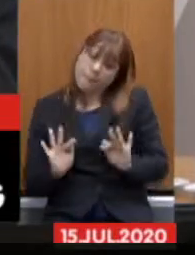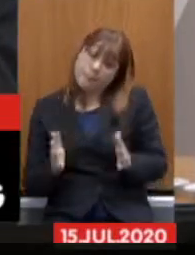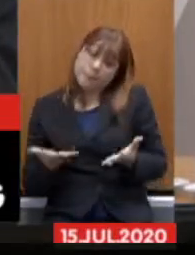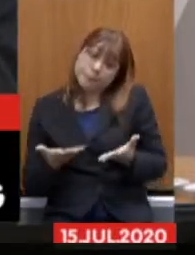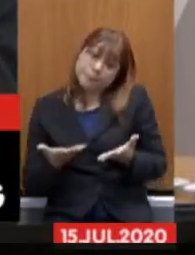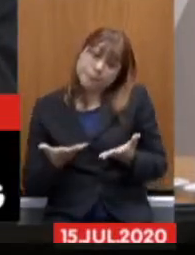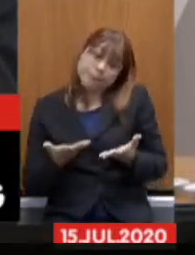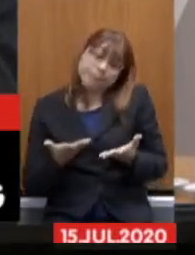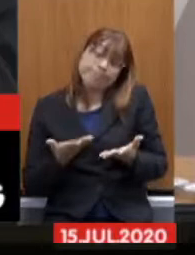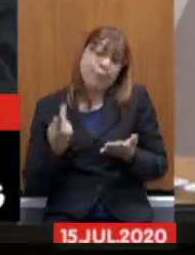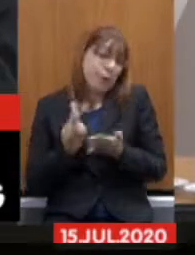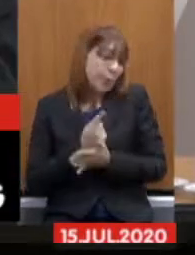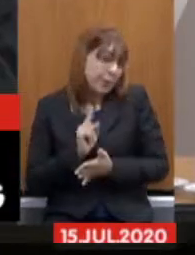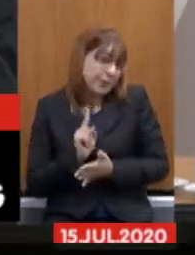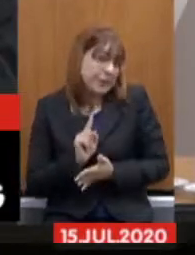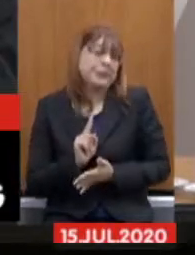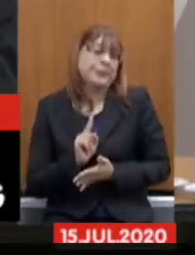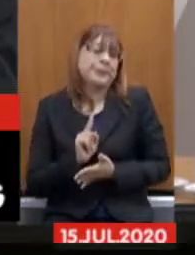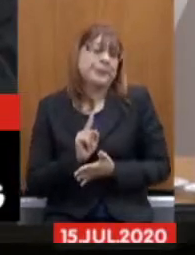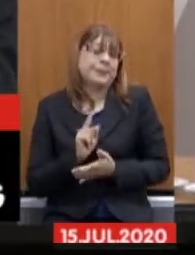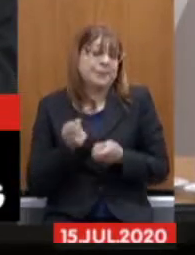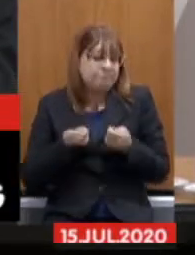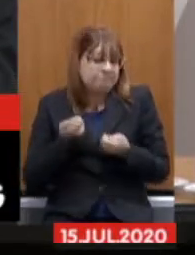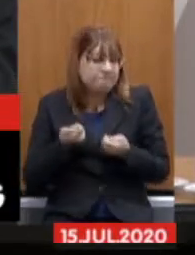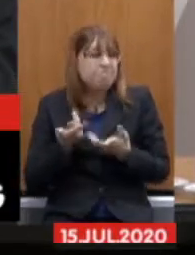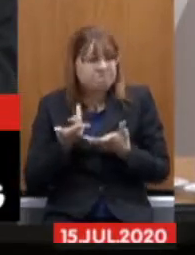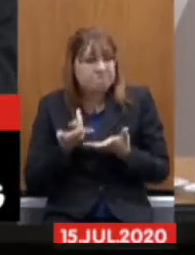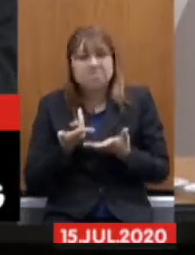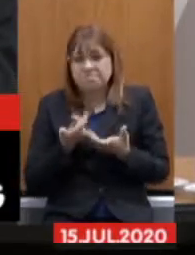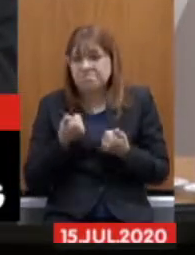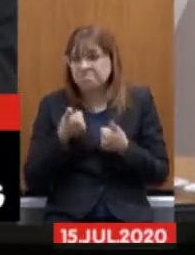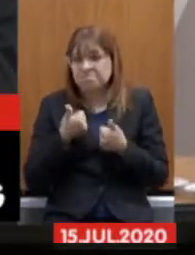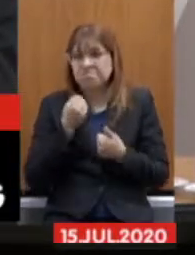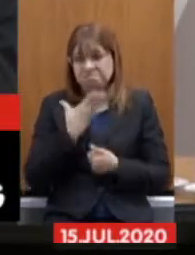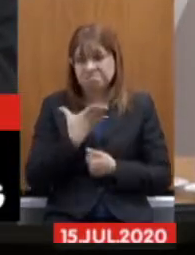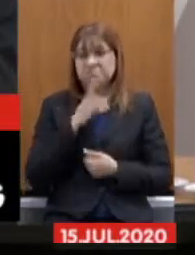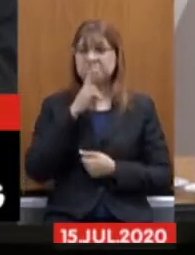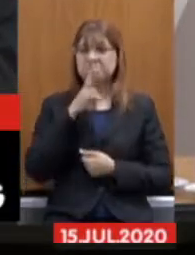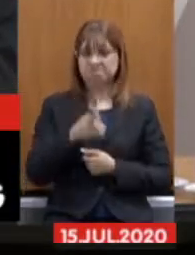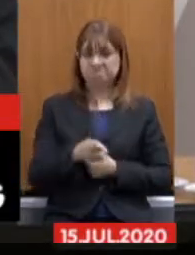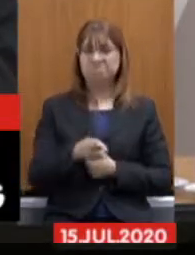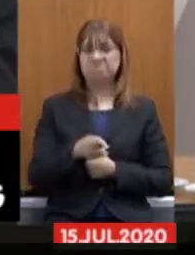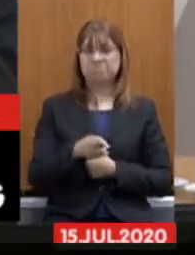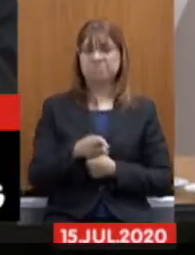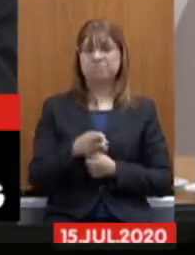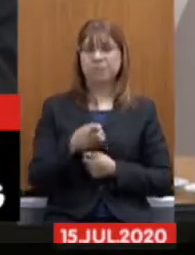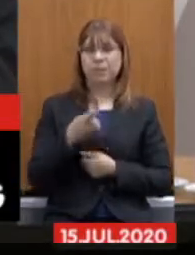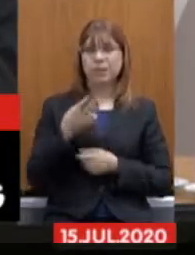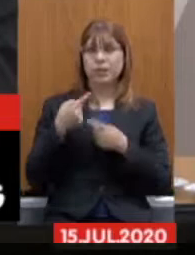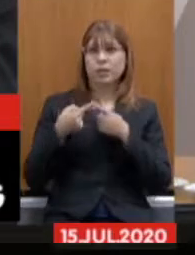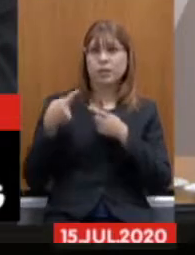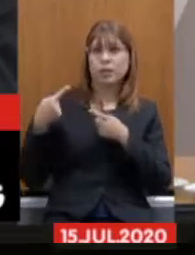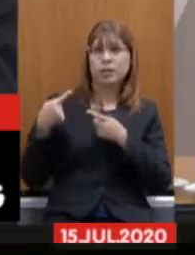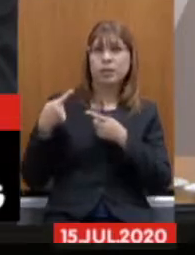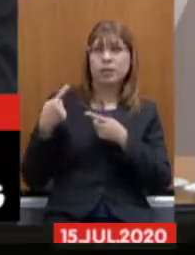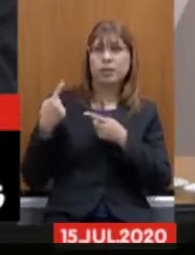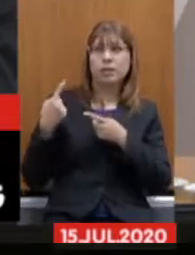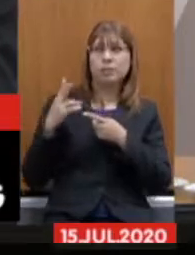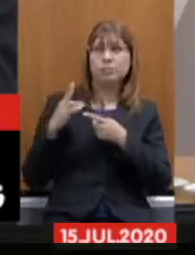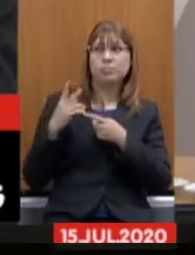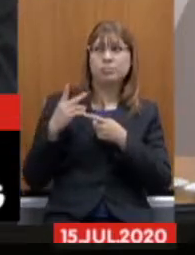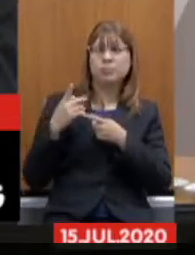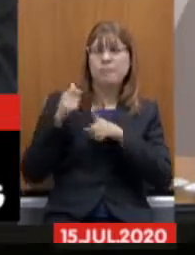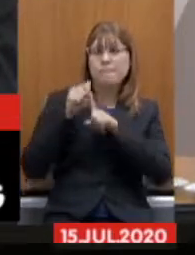não foi o que aconteceu a receita reagiu muito bem a gente tem aí nos últimos três meses nos últimos